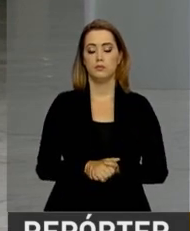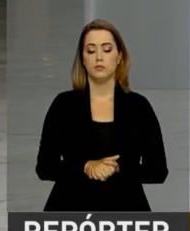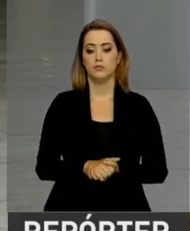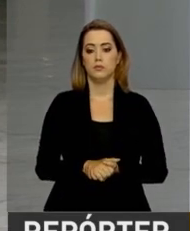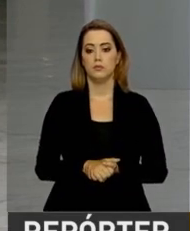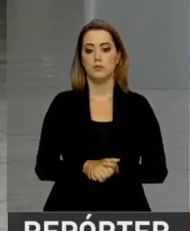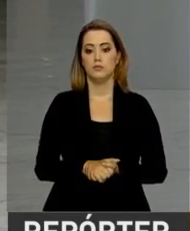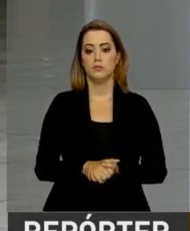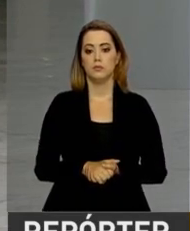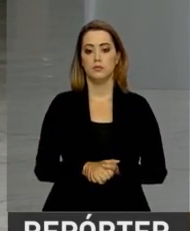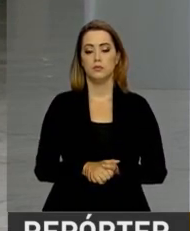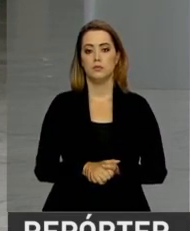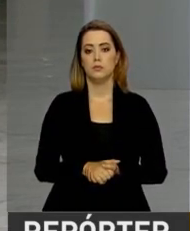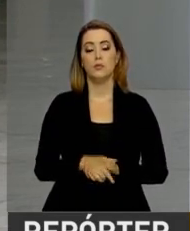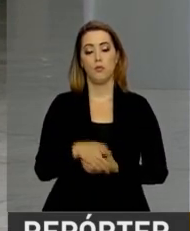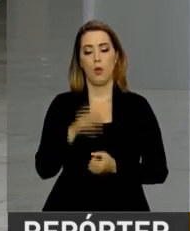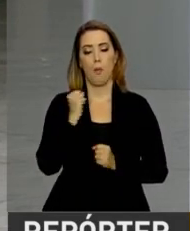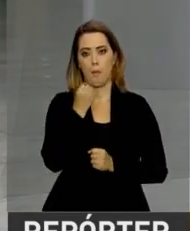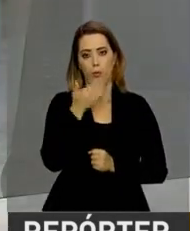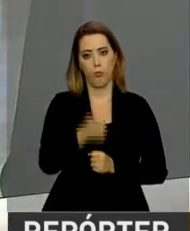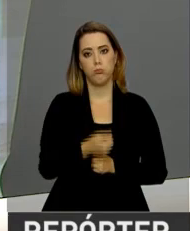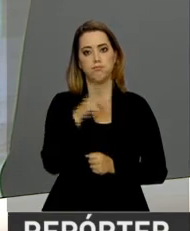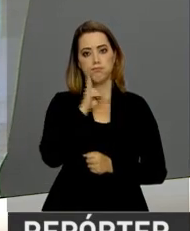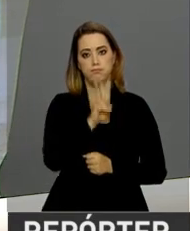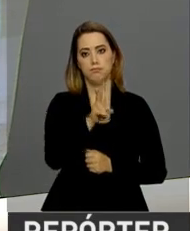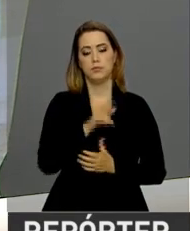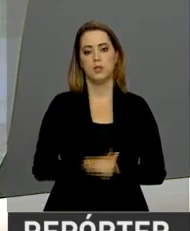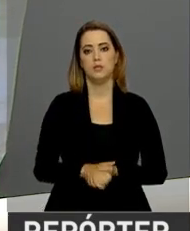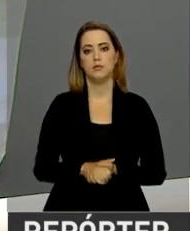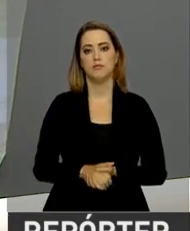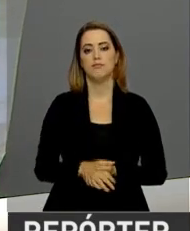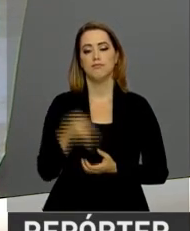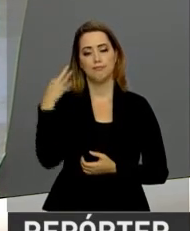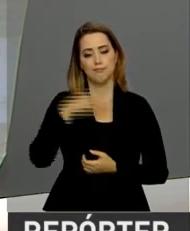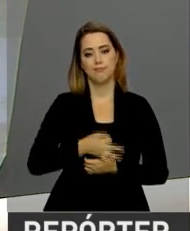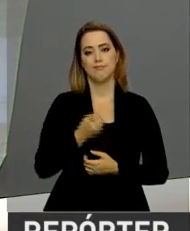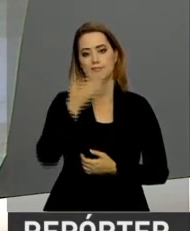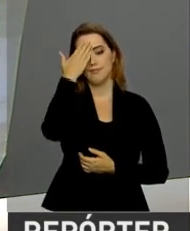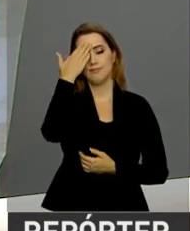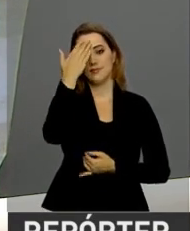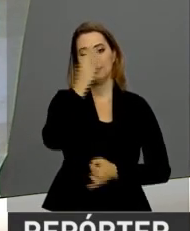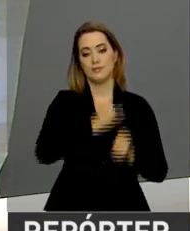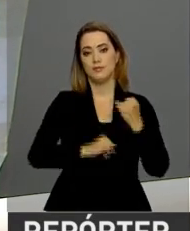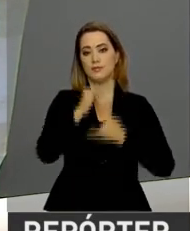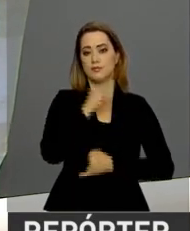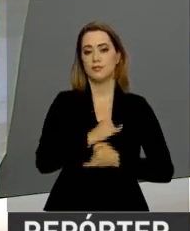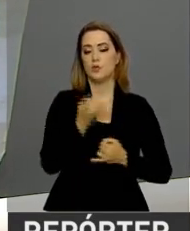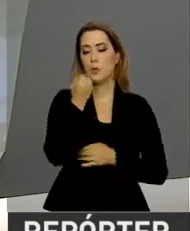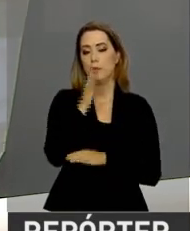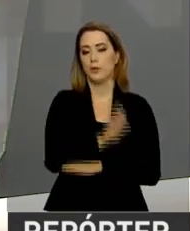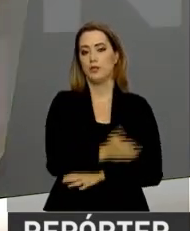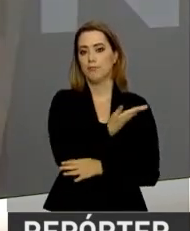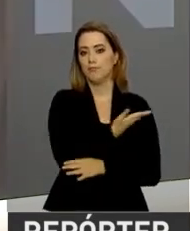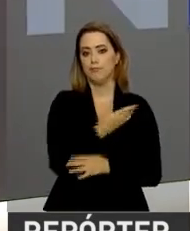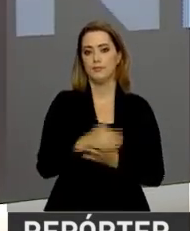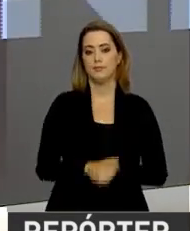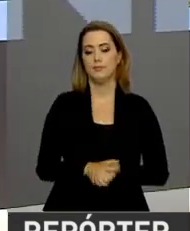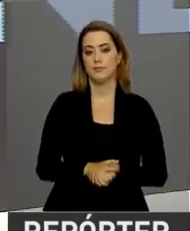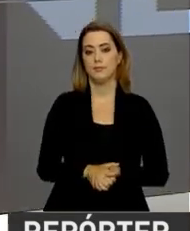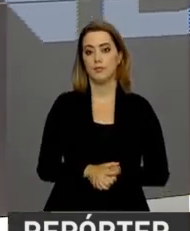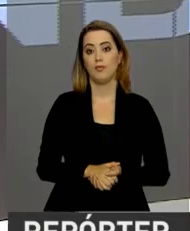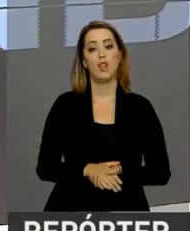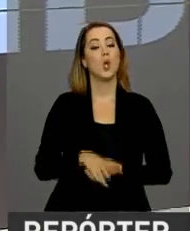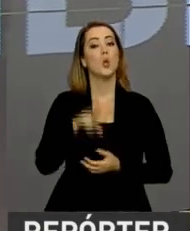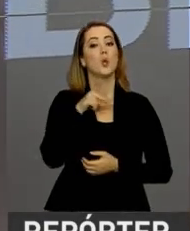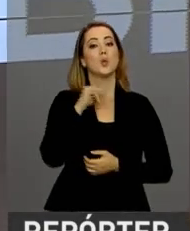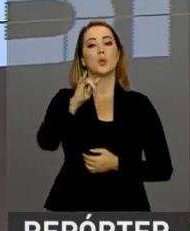mt.gov.br vale apenas a luís há sem dúvida paulo obrigado pelas informações botado pra você e o dia do aviador